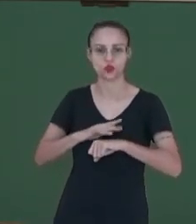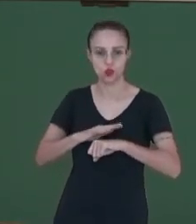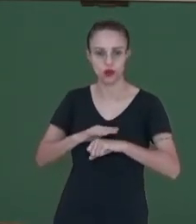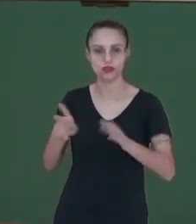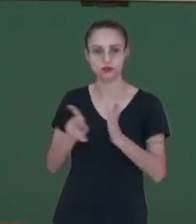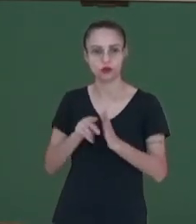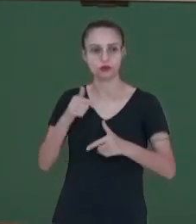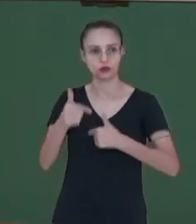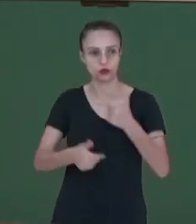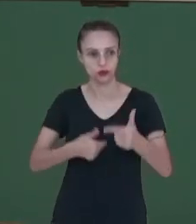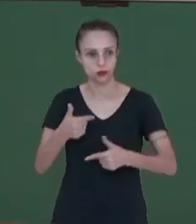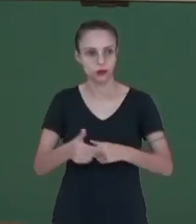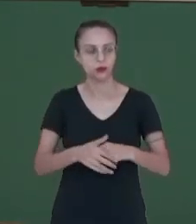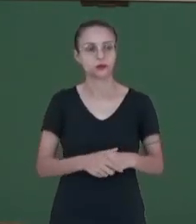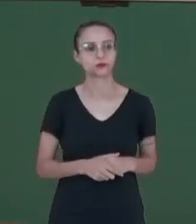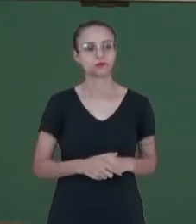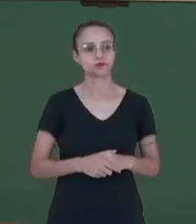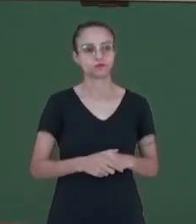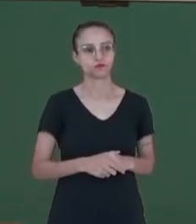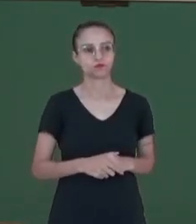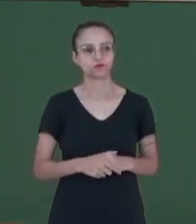do trabalho, né? Lá